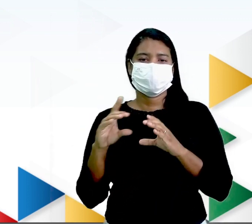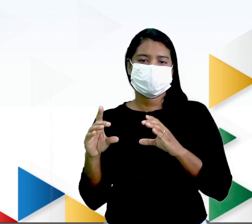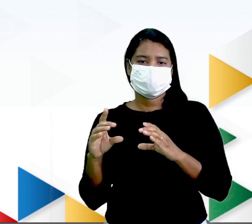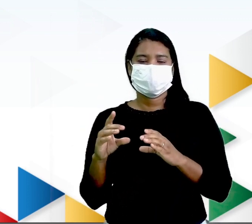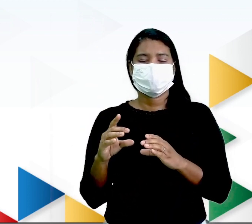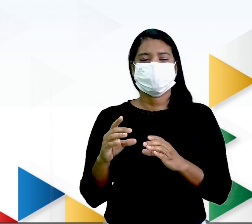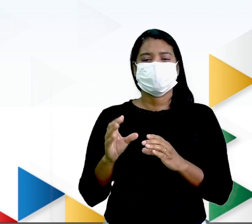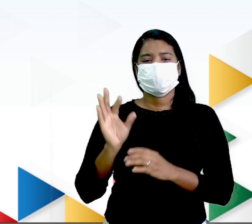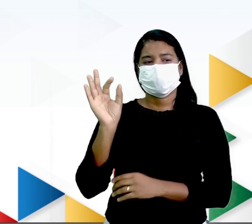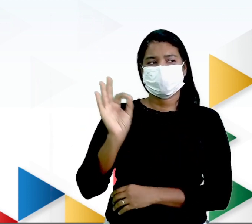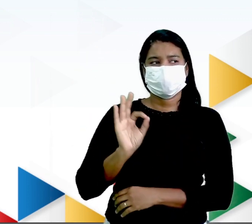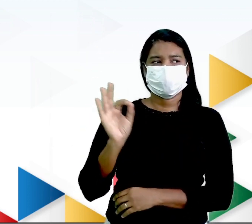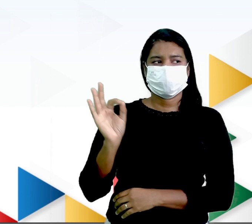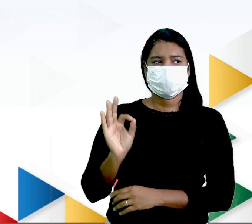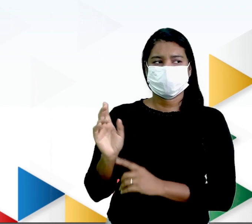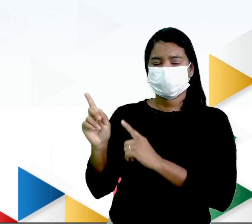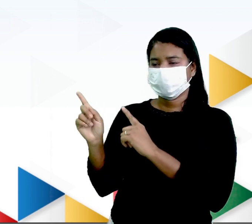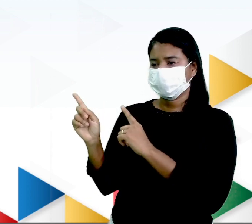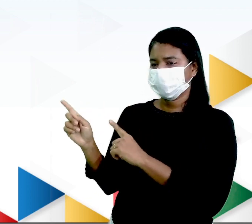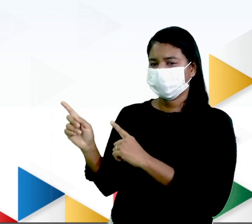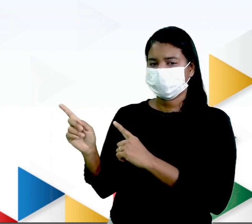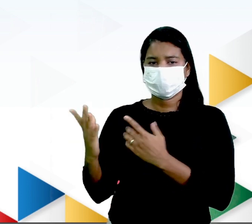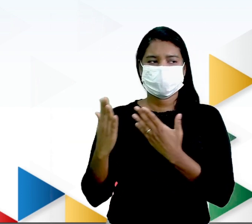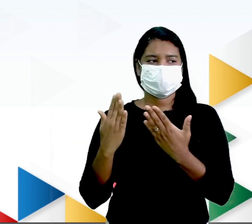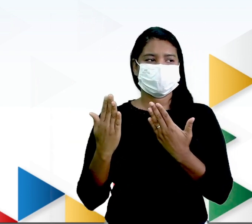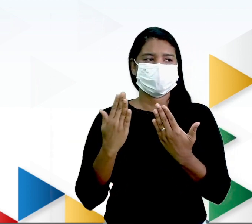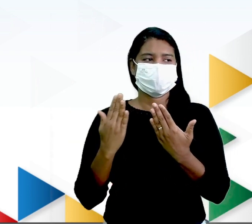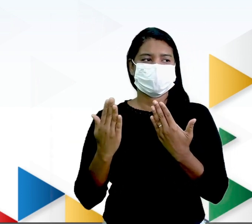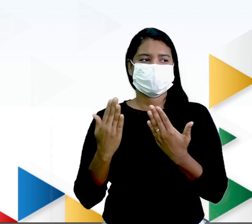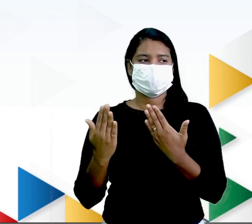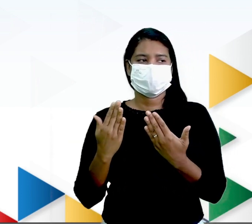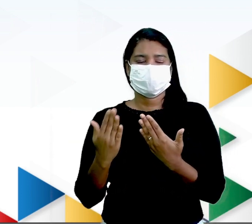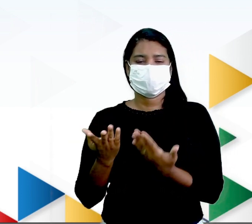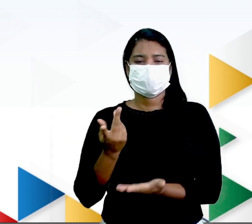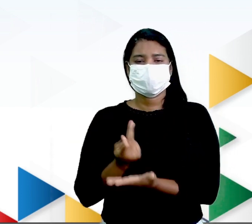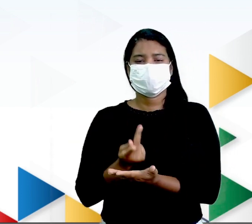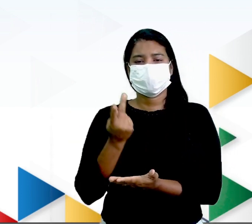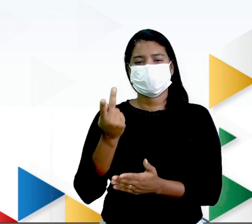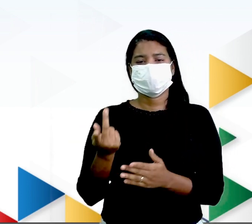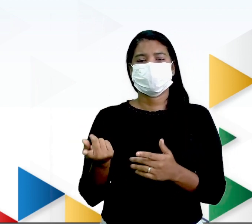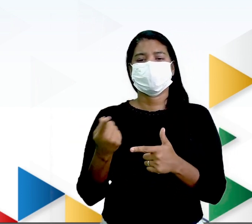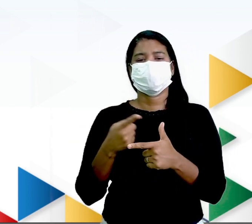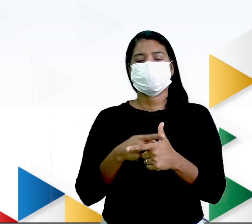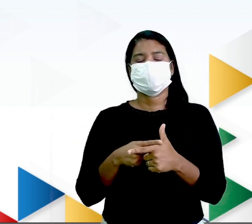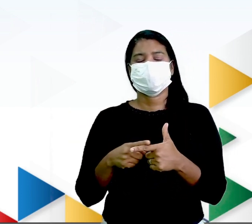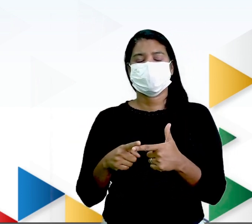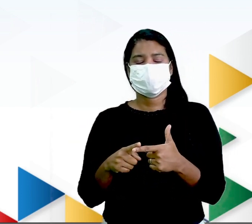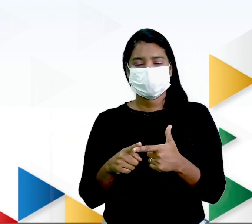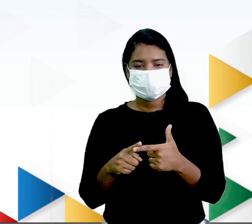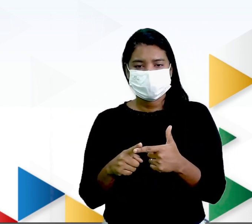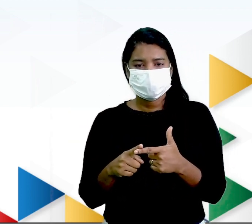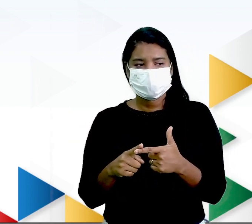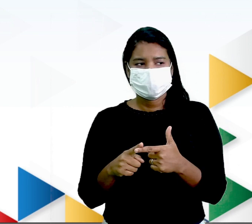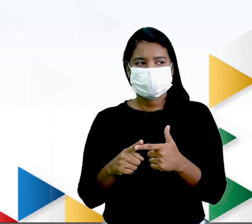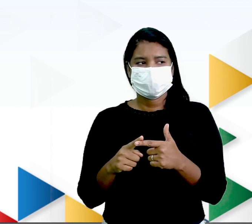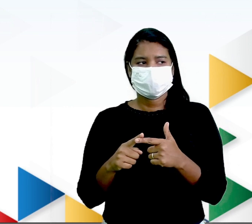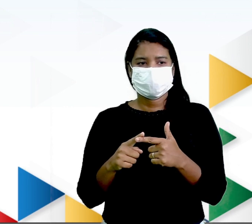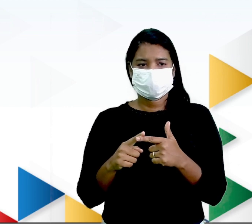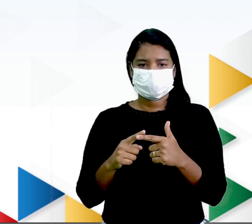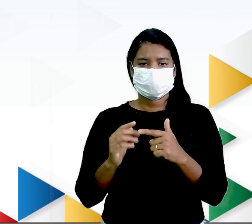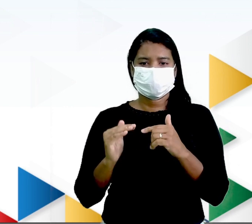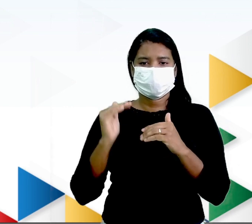porcentagem, a medida, que é uma comparação do que foi dividido com a parte maior,